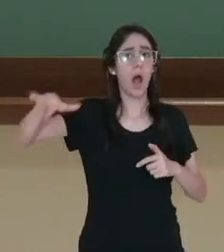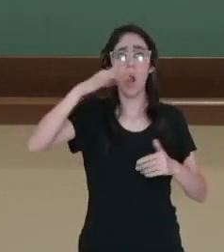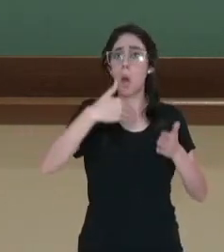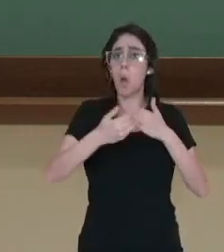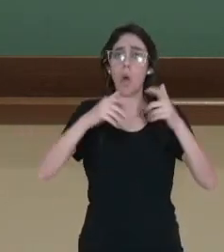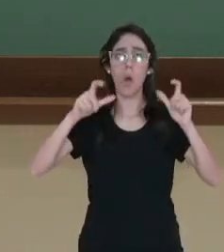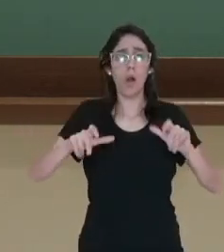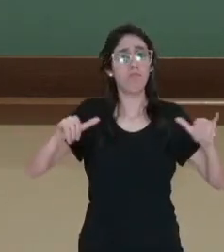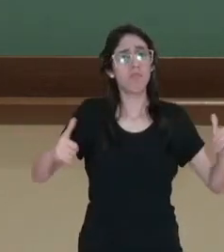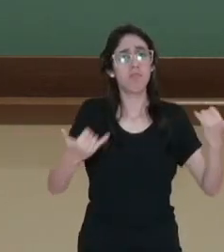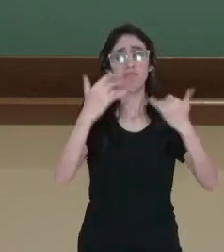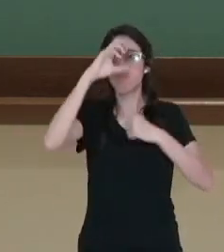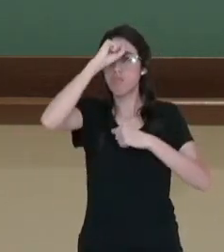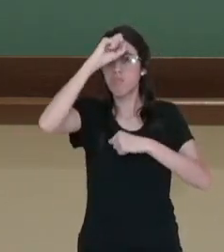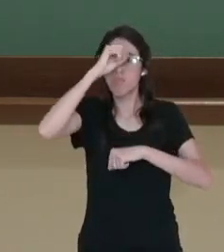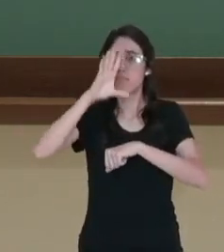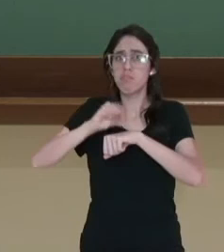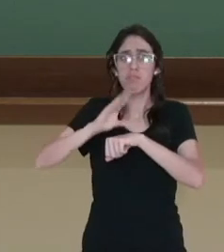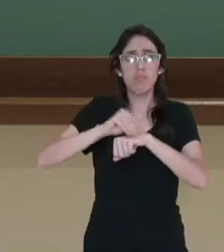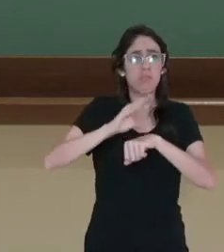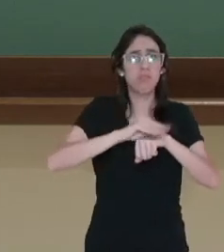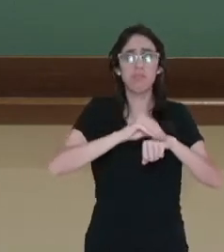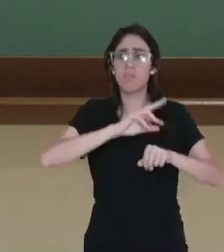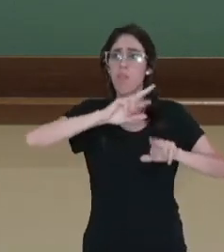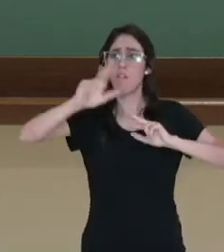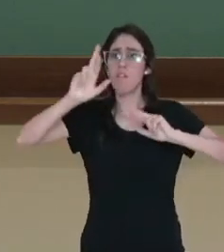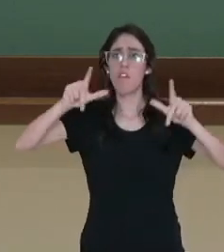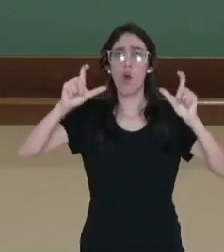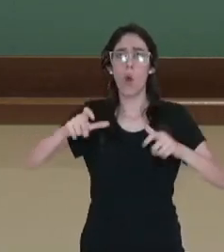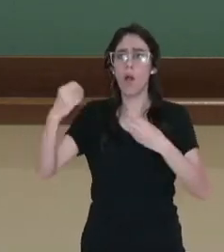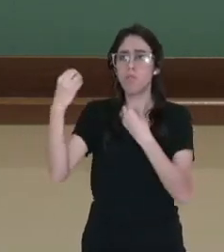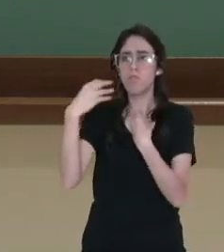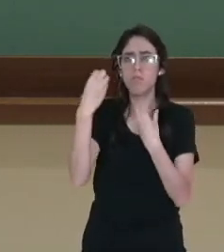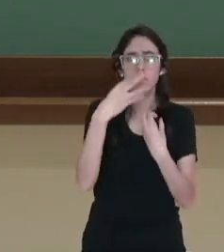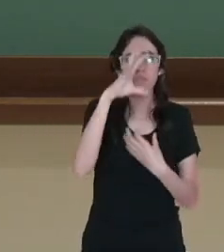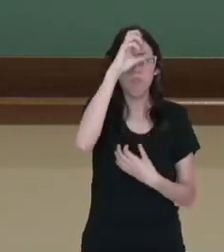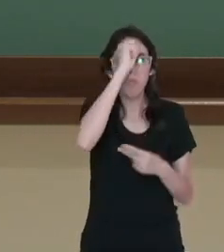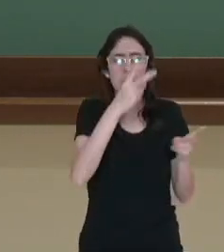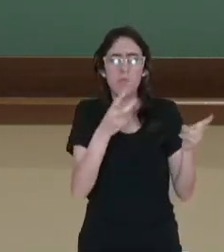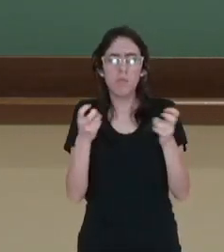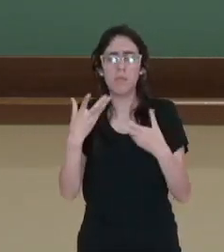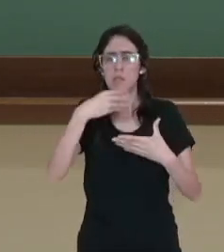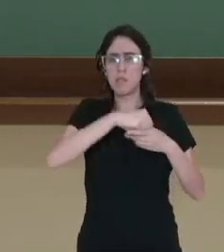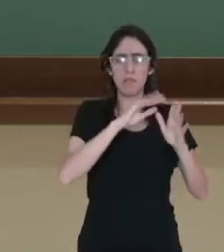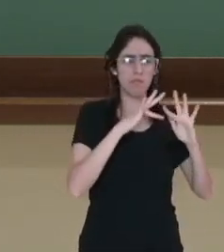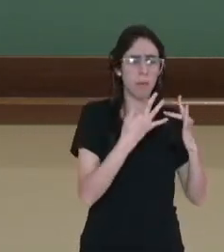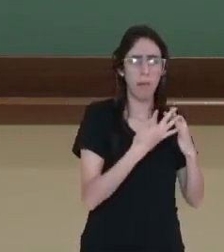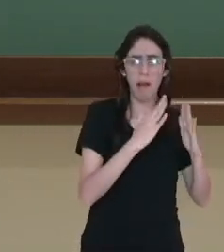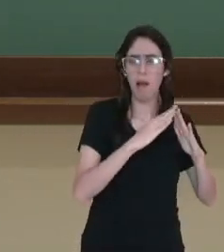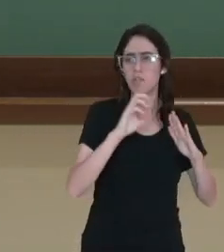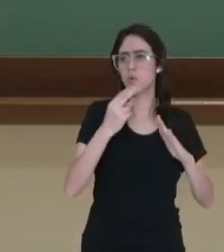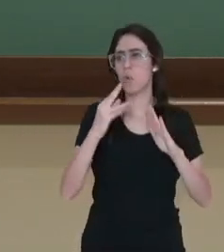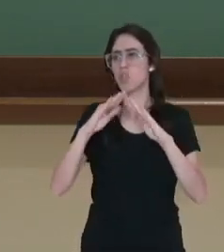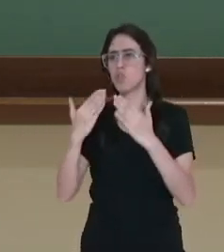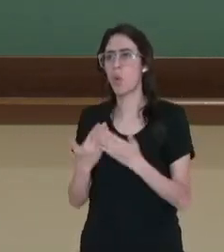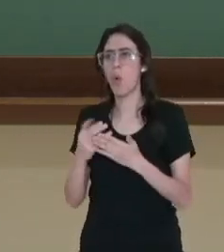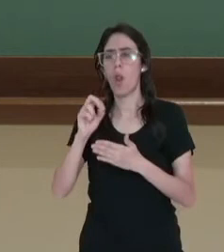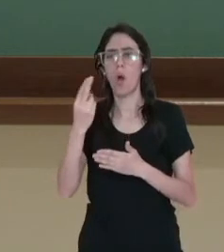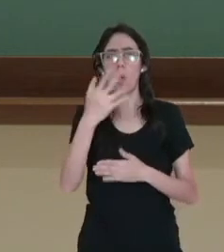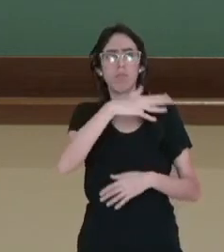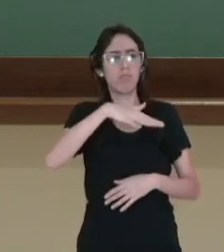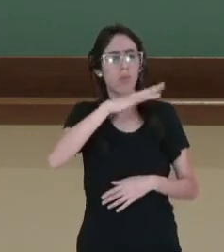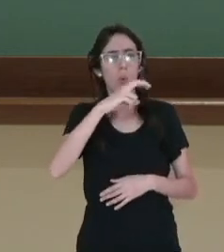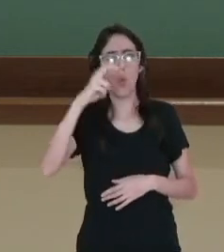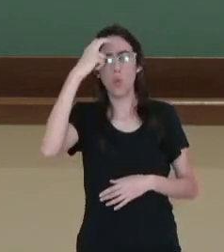a aprender e todos os lugares e todos os momentos podem te ensinar. Tanto na família, quanto na escola, quanto em expressões